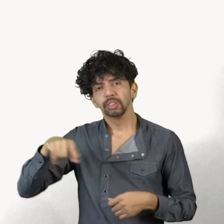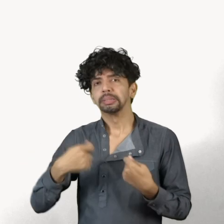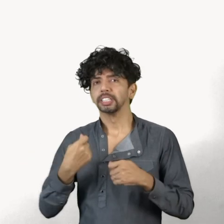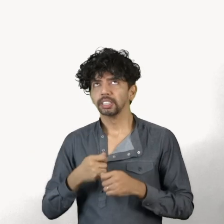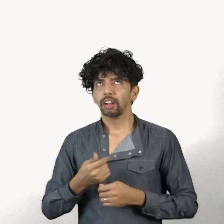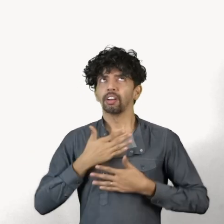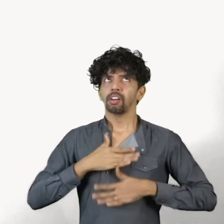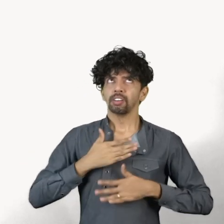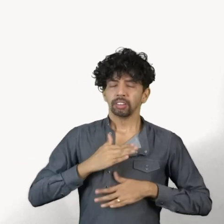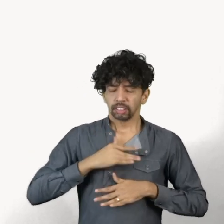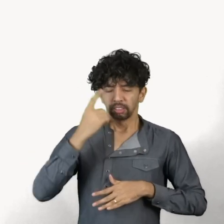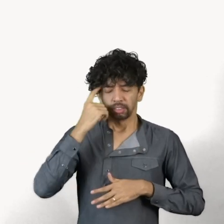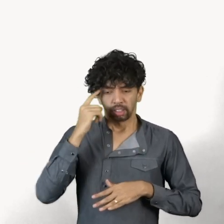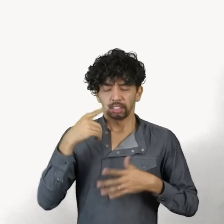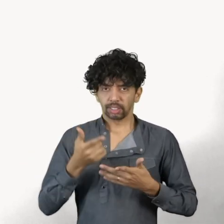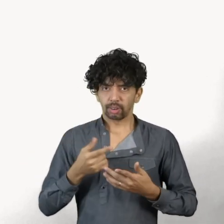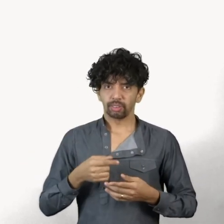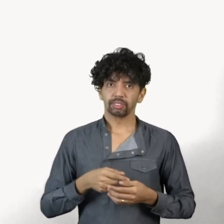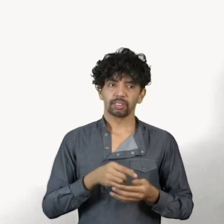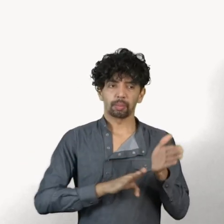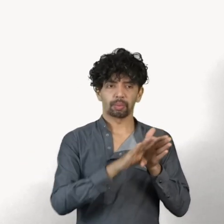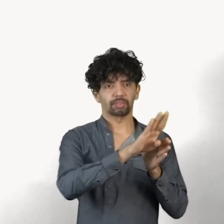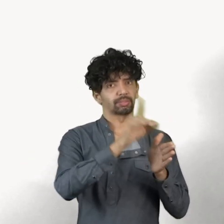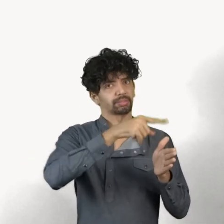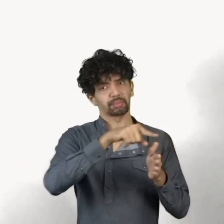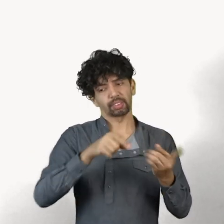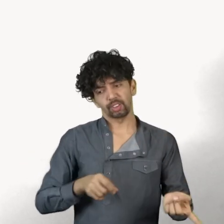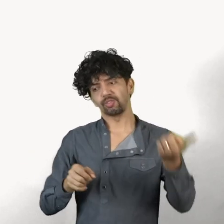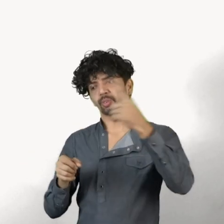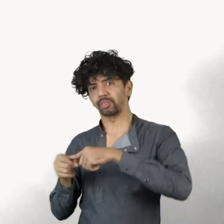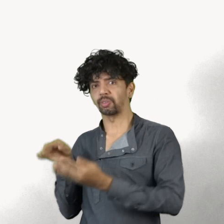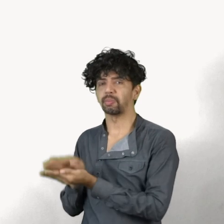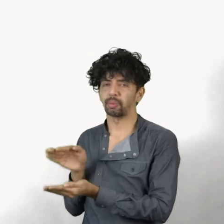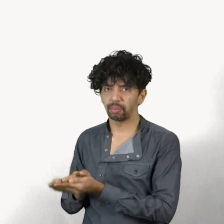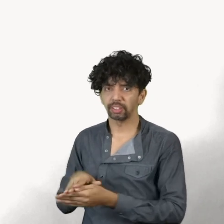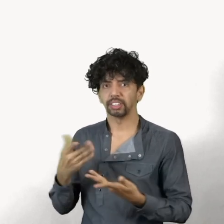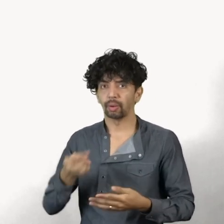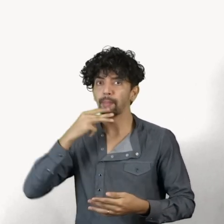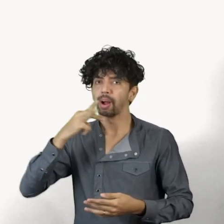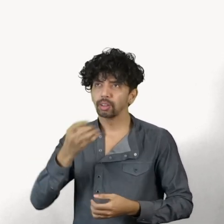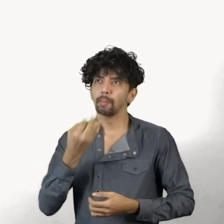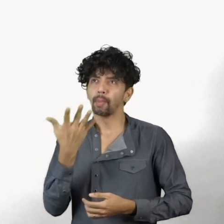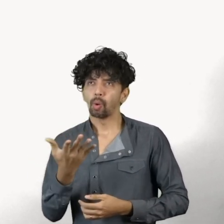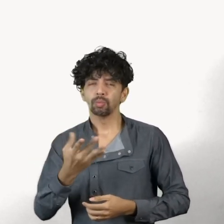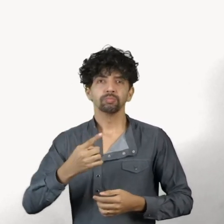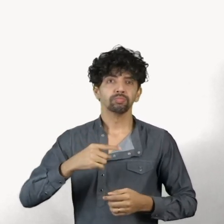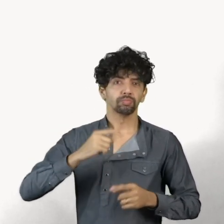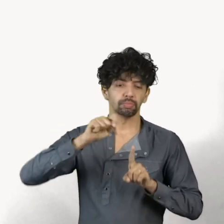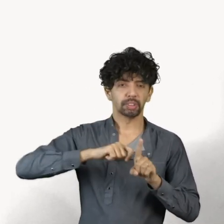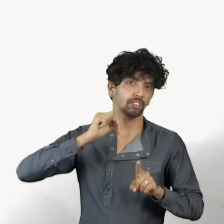nós tivemos em março um bom desempenho, abril melhorou muito. Maio então foi o ápice,